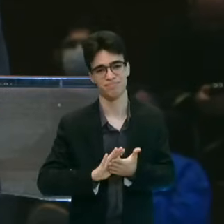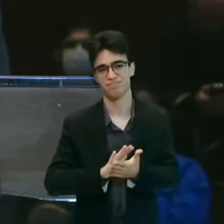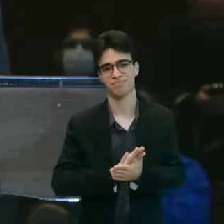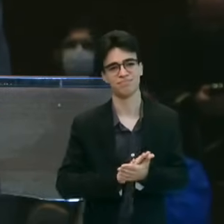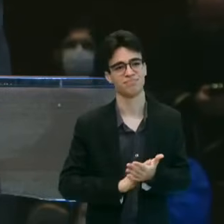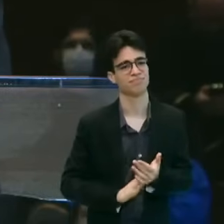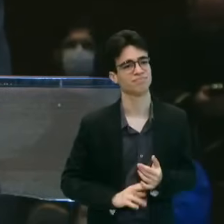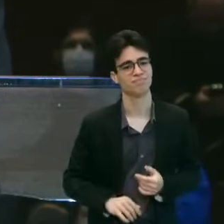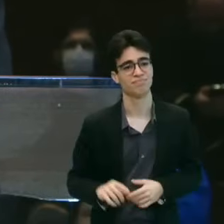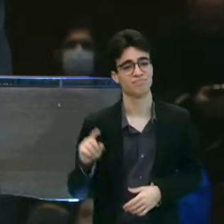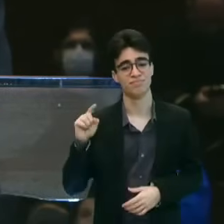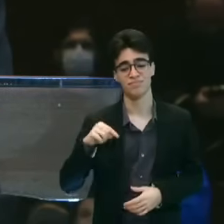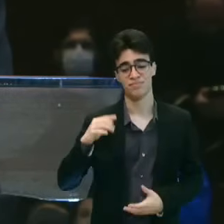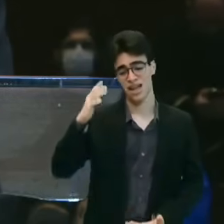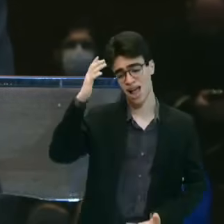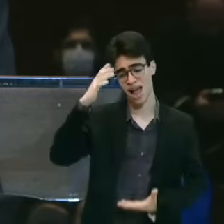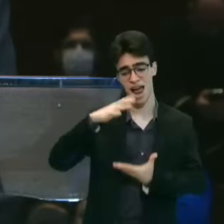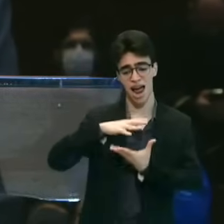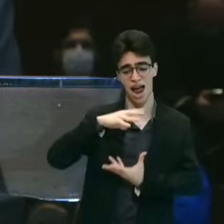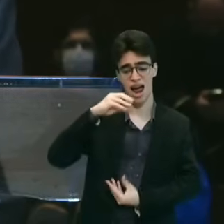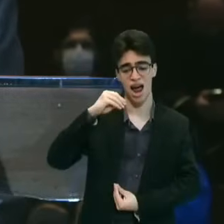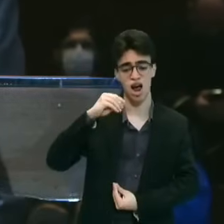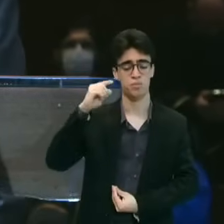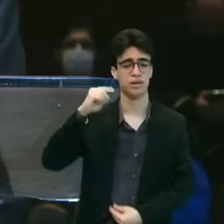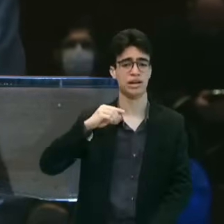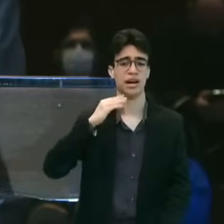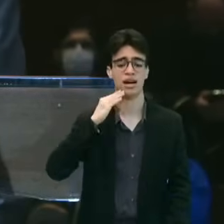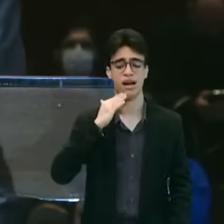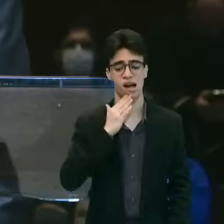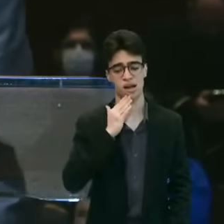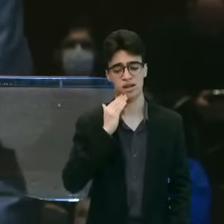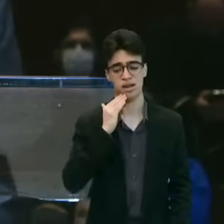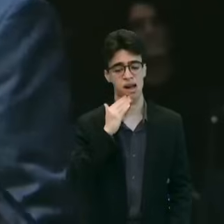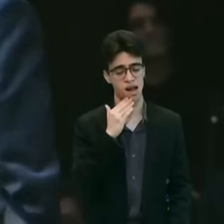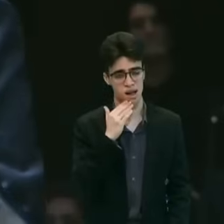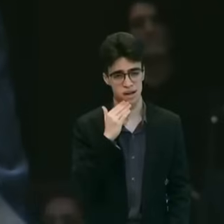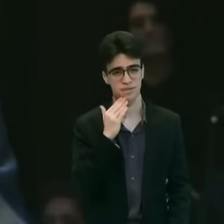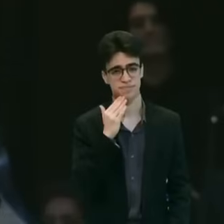A alma está desfigurada.